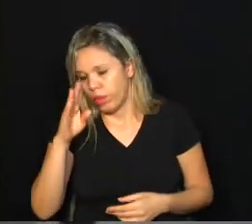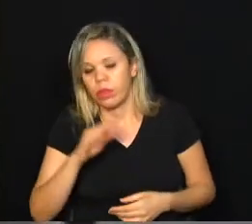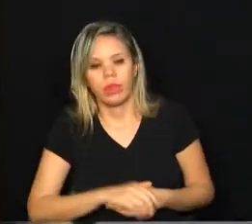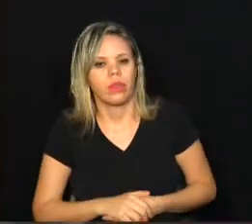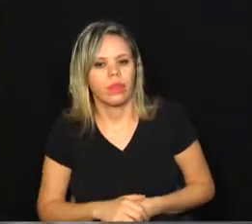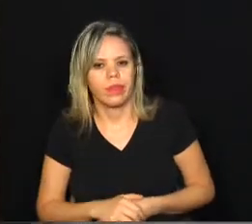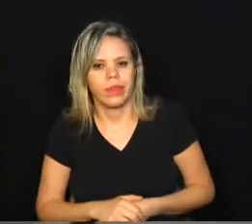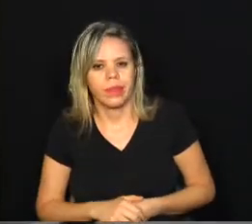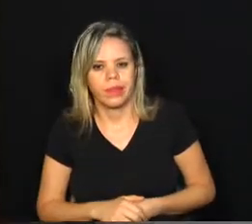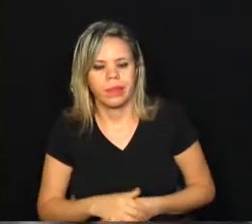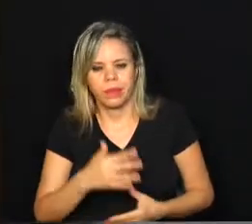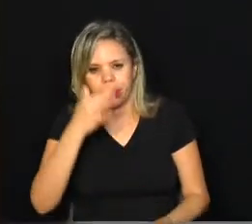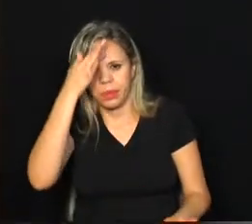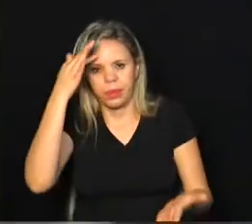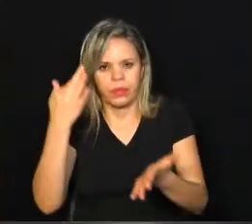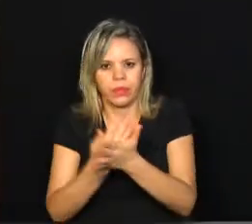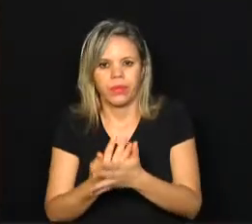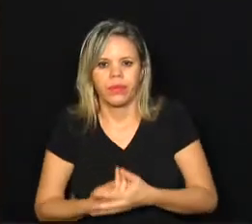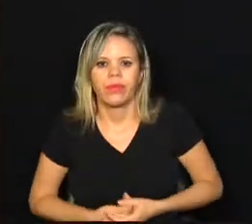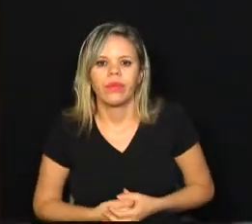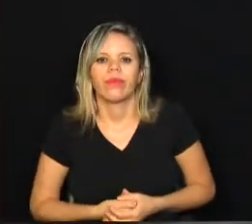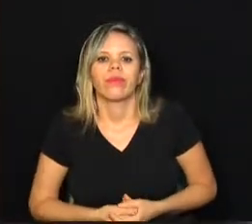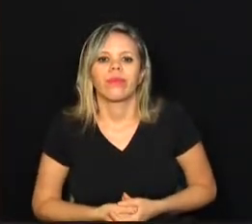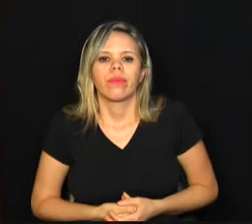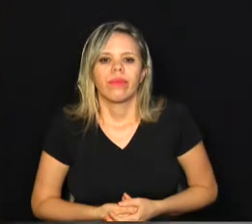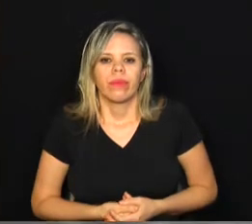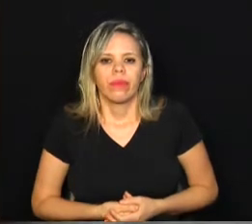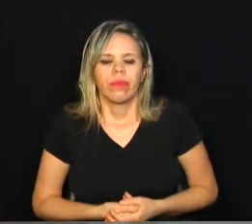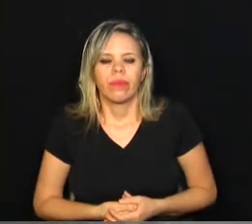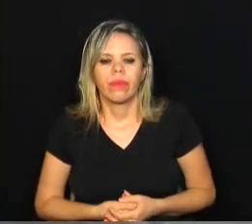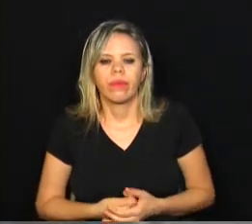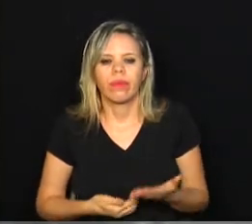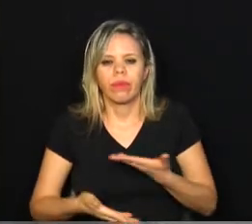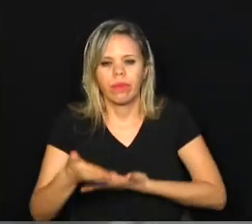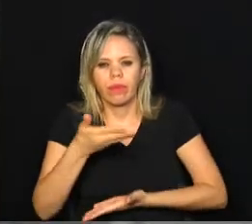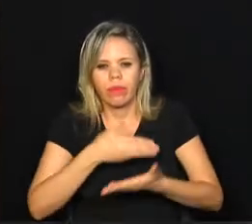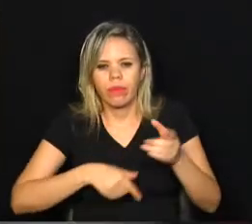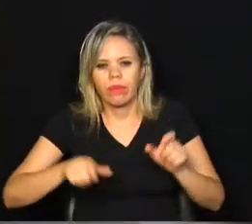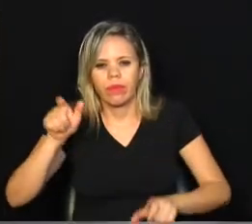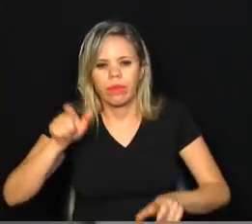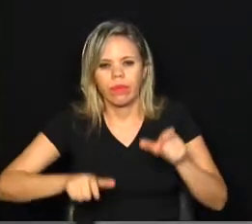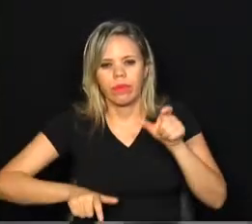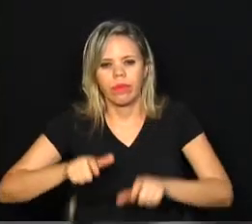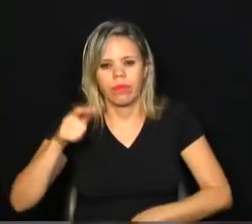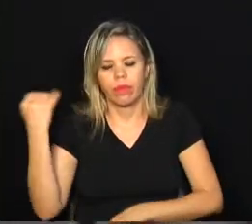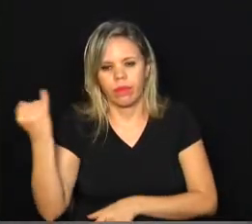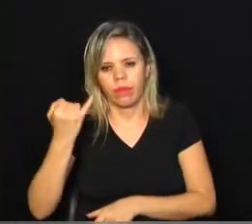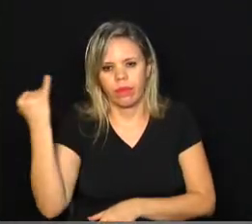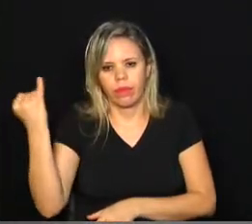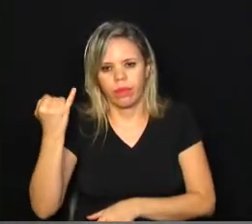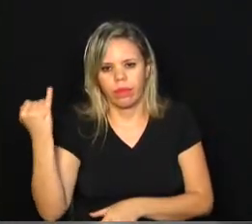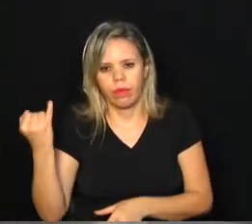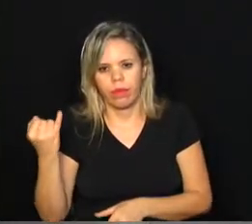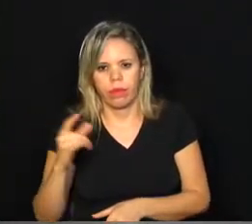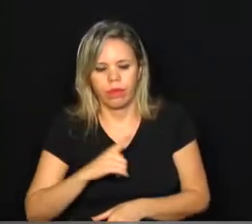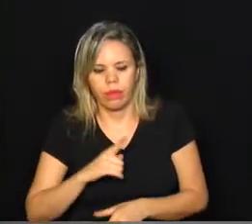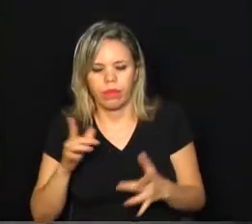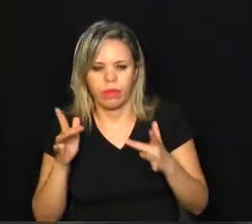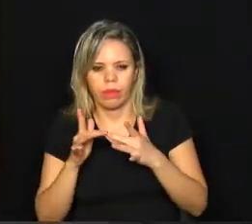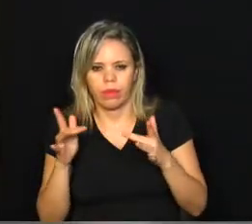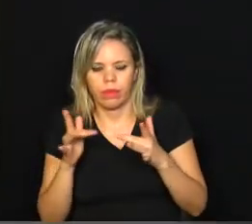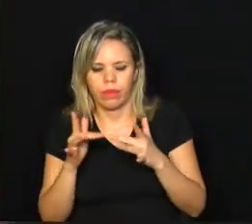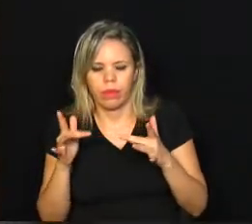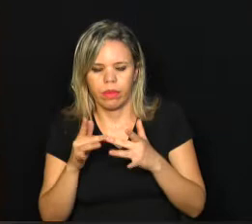questão da confiança, porque é uma questão de relação entre pessoas. É muito importante ter o contato,